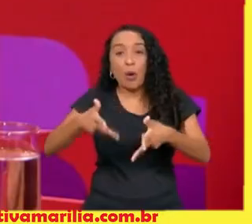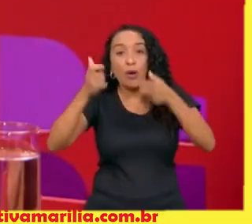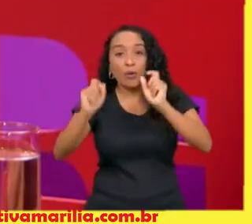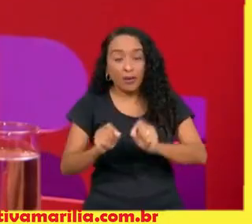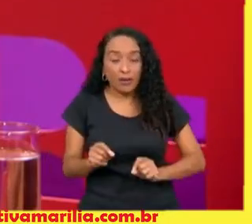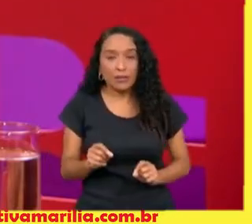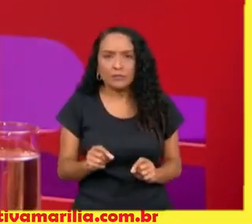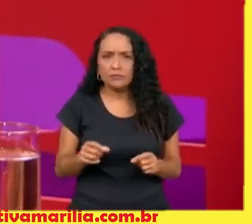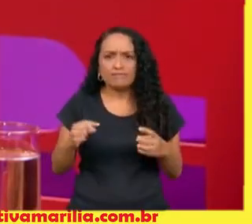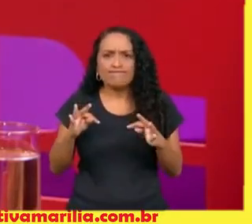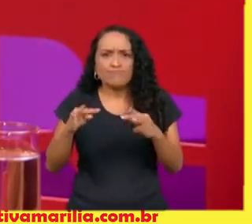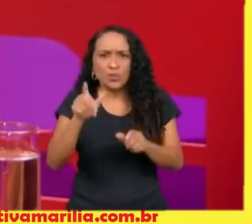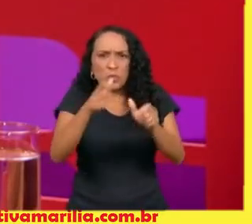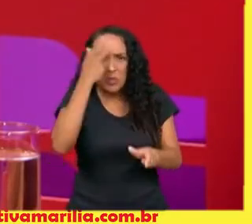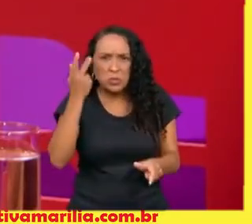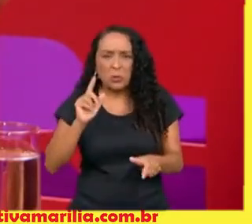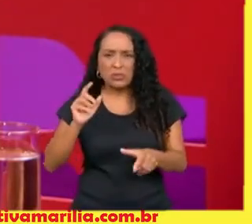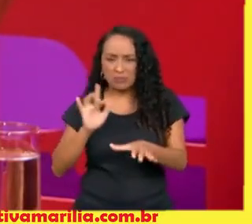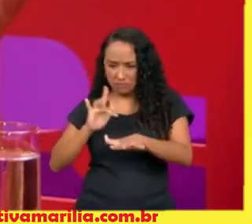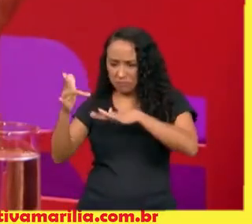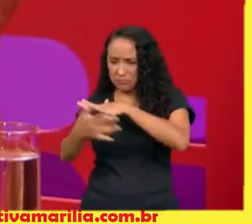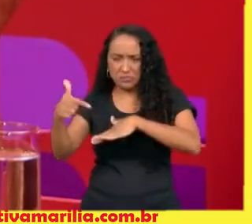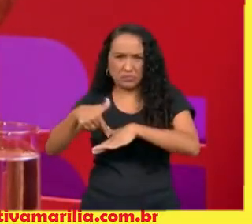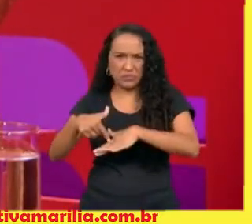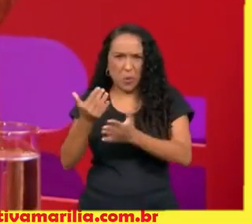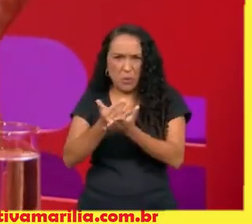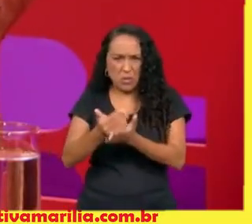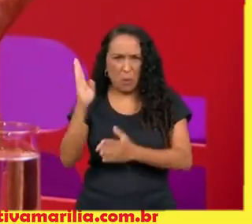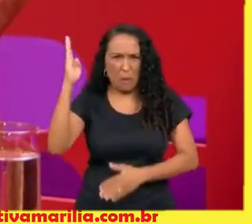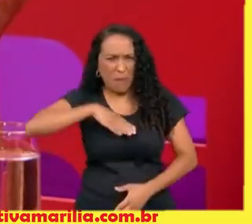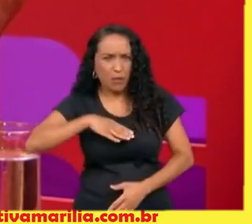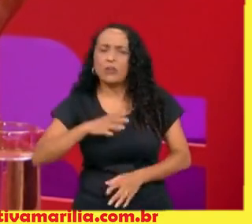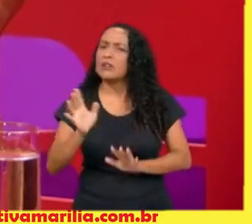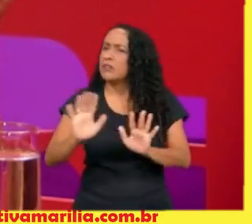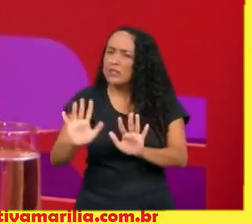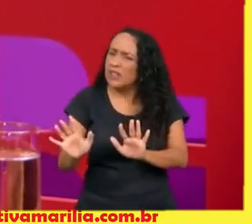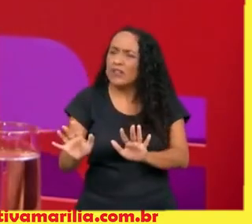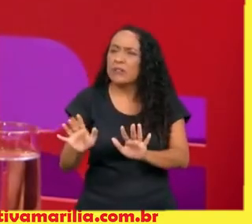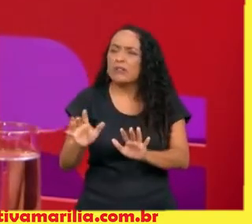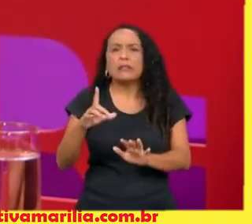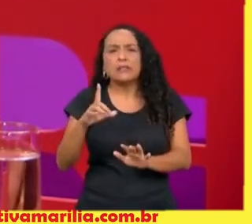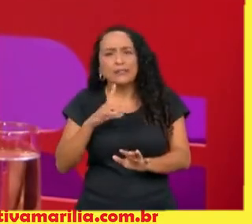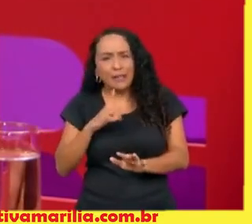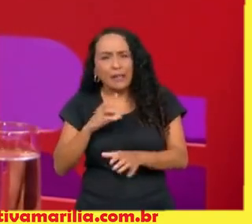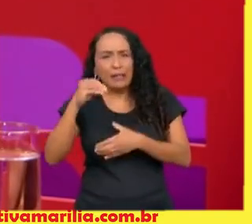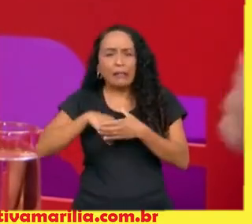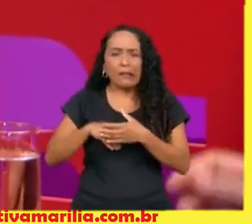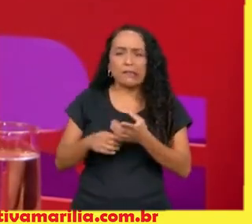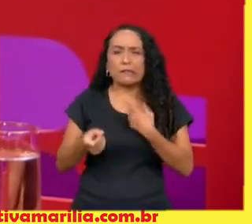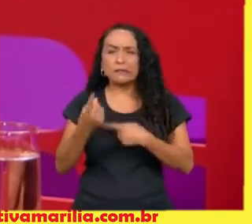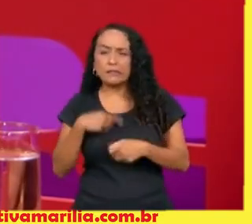quer dizer, todo mundo depois que ficou nas redes sociais ficou mais malvado? Talvez não, talvez todo mundo tenha suas maldadezinhas, suas vontades de